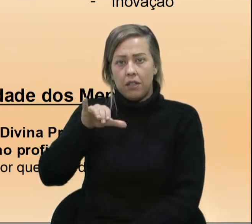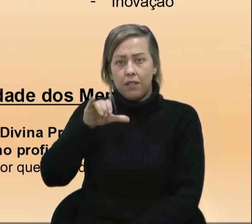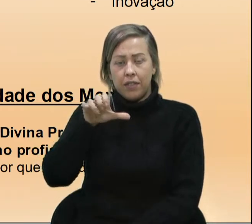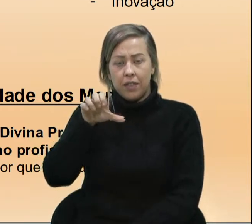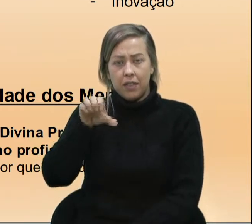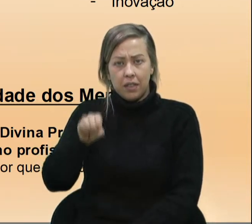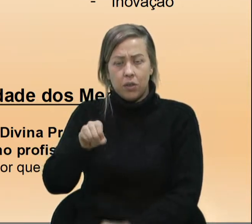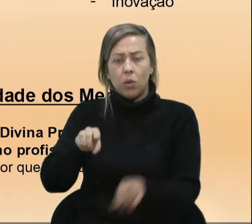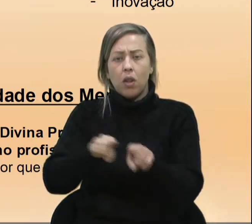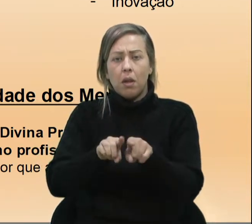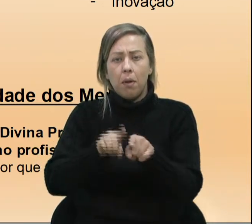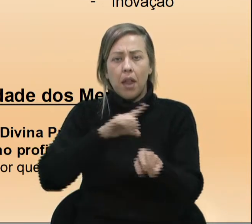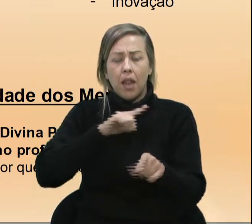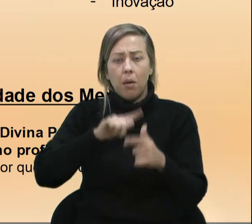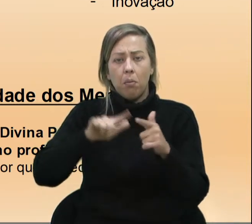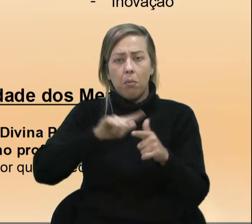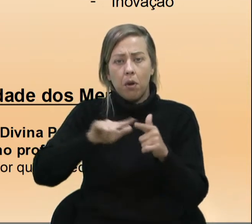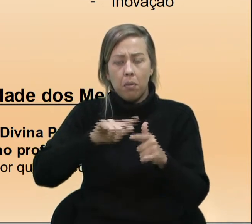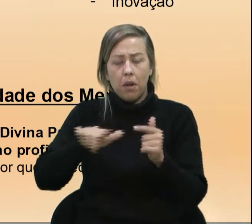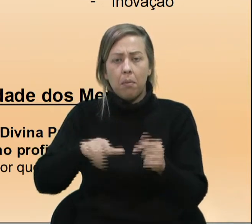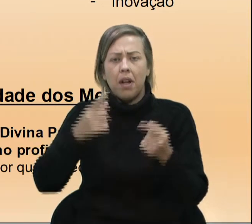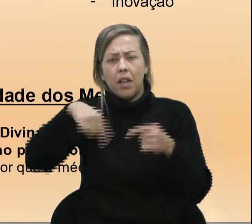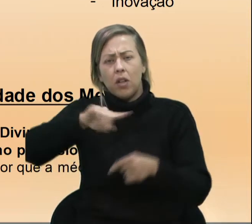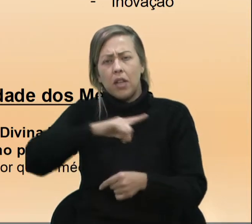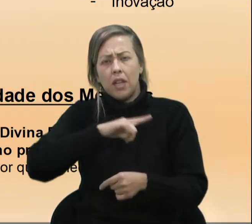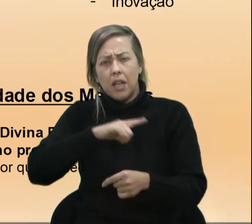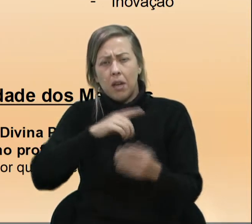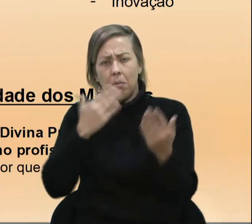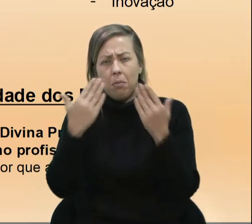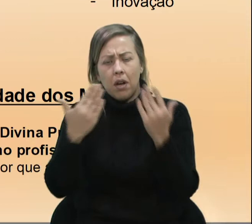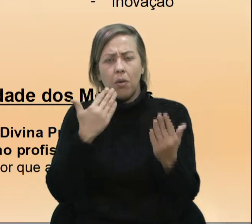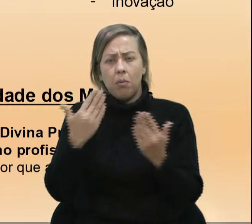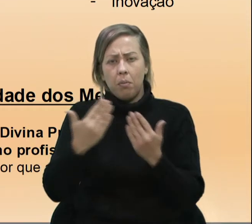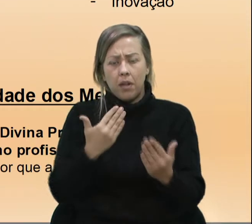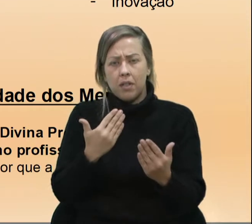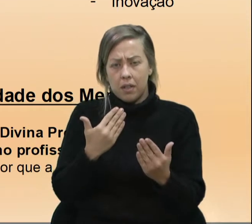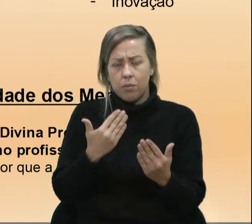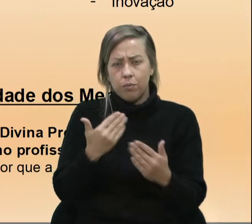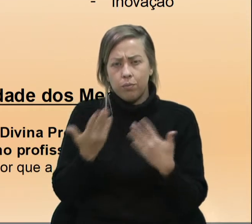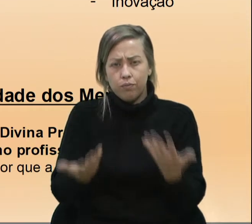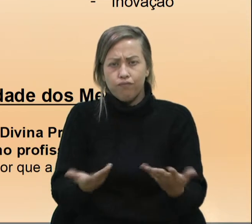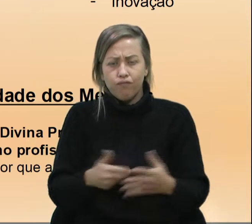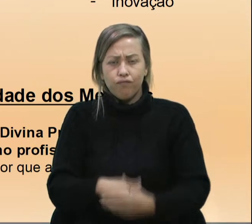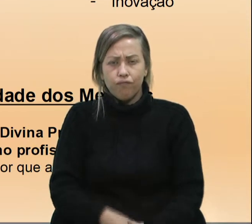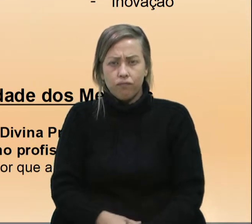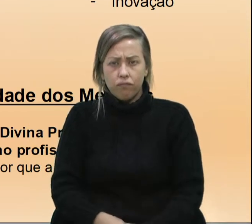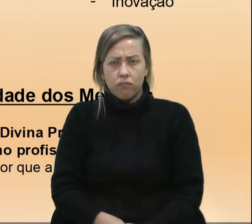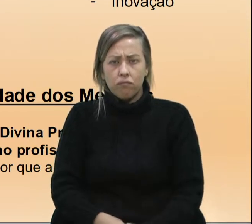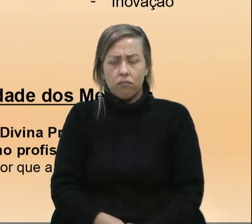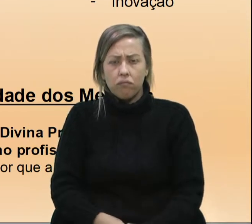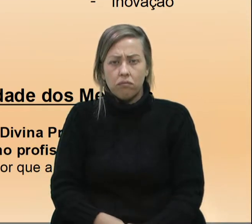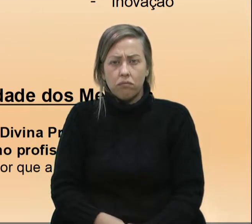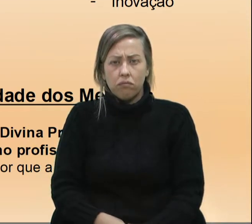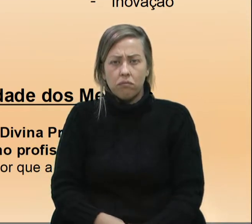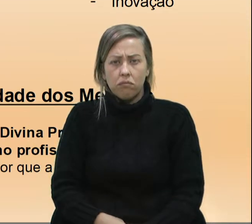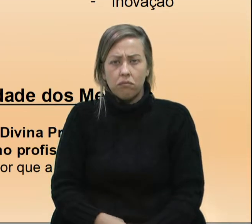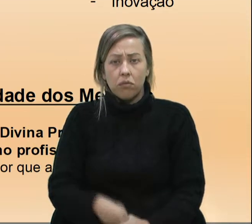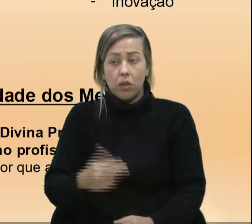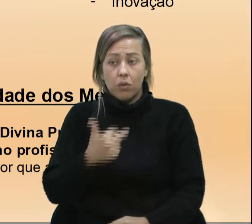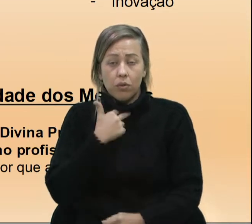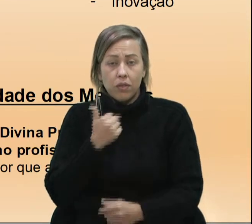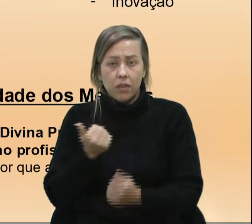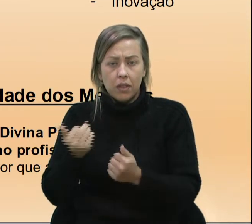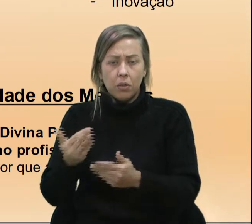que também tem problemas do IDEB. E aí, quando a gente tem uma comparação, para concluir, não vou conseguir dar seu à parte, vereador Lucas, mas